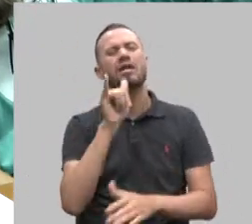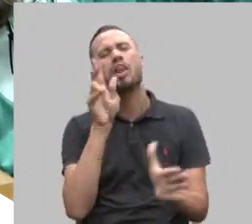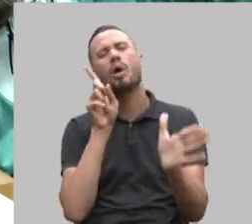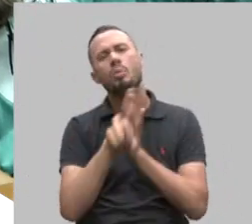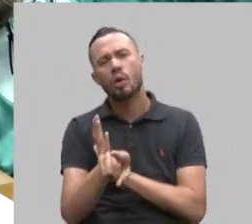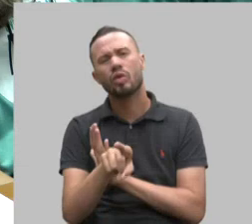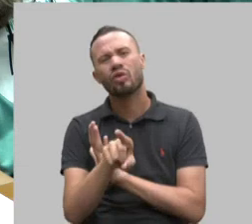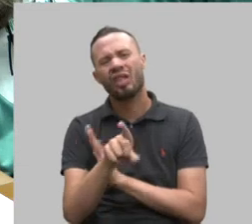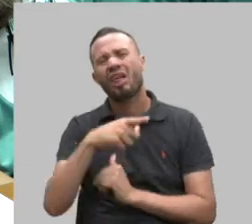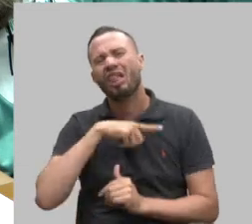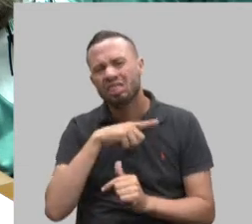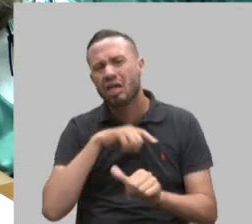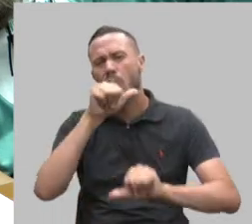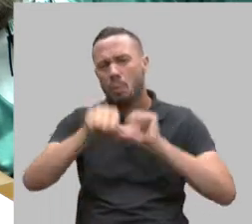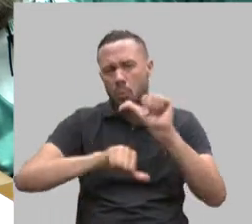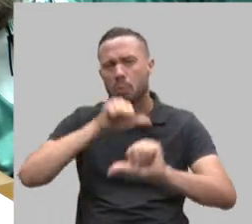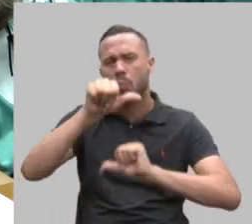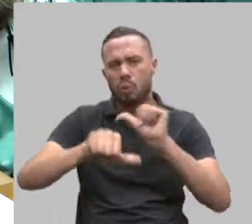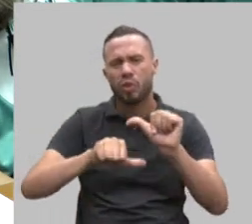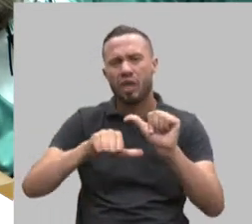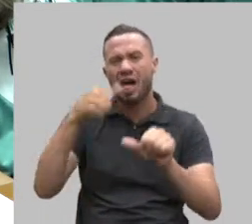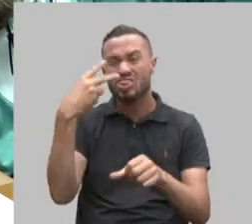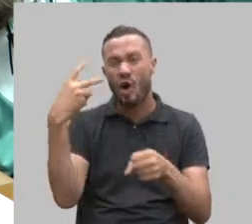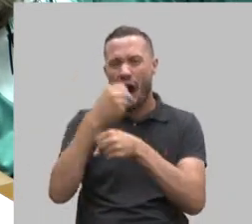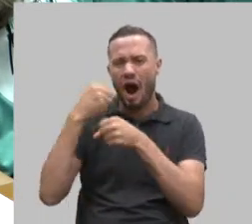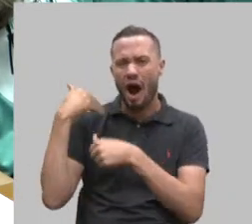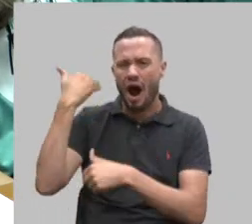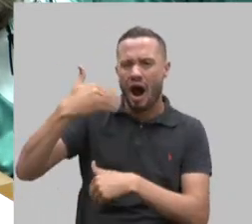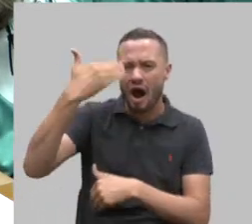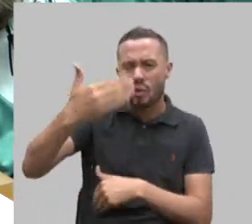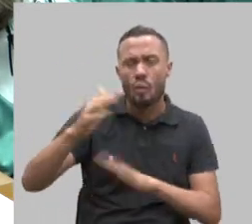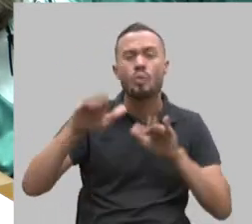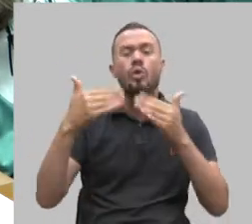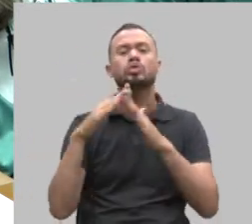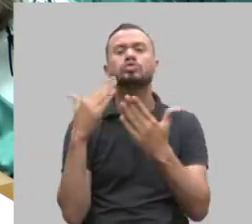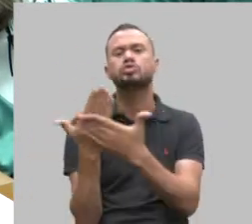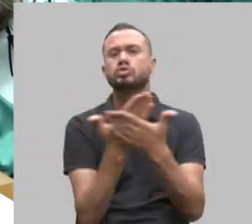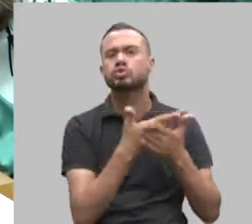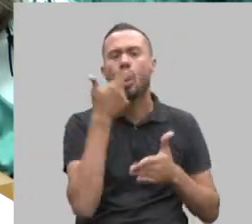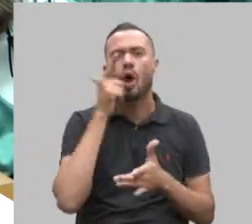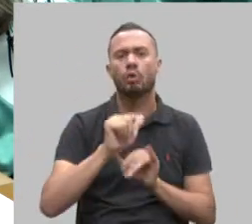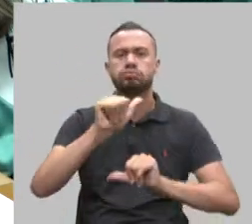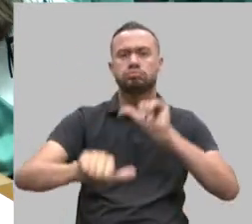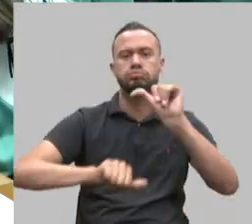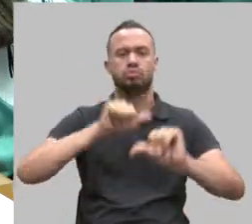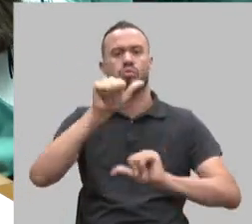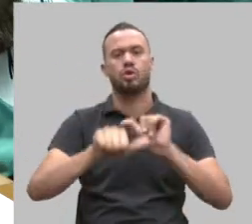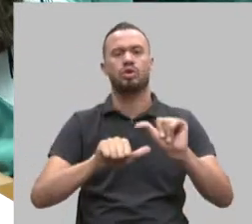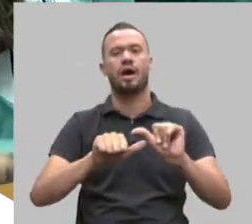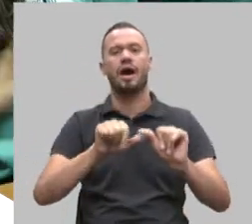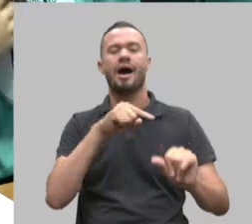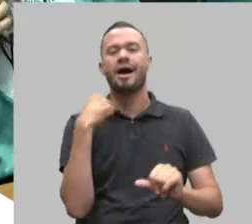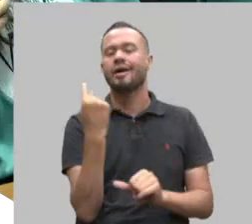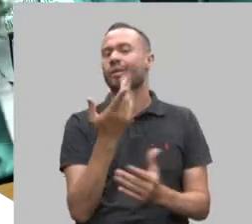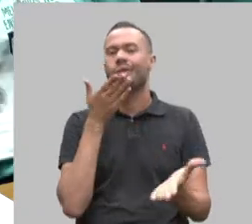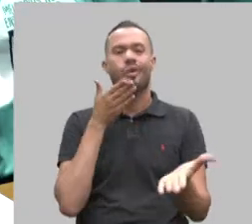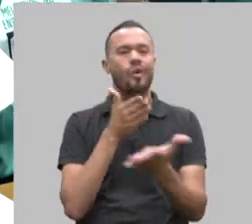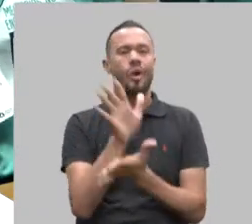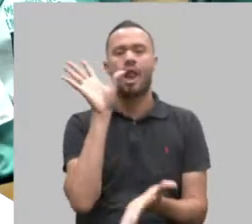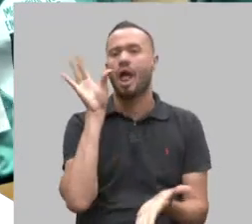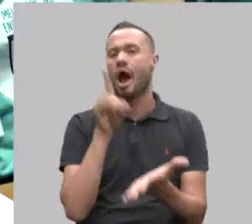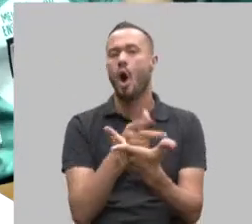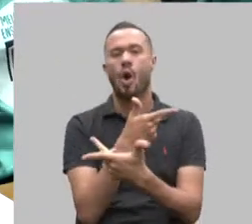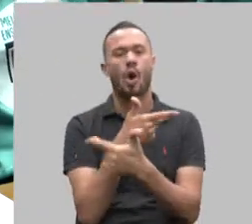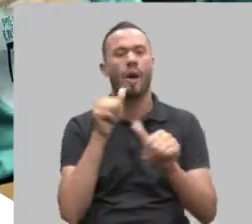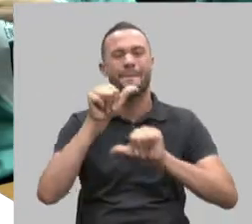mudanças suficientes de 2 anos para cá qual escola teve realmente mudanças A nossa condição permanece a mesma nós não tivemos